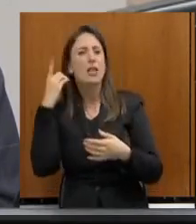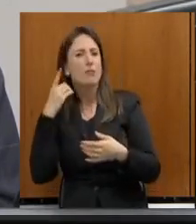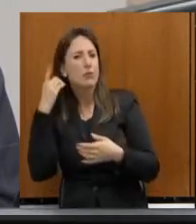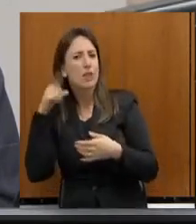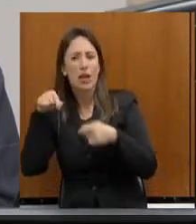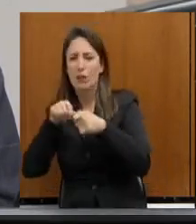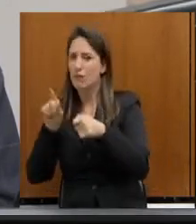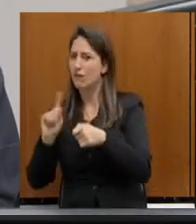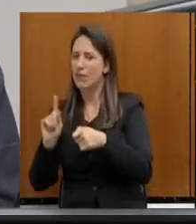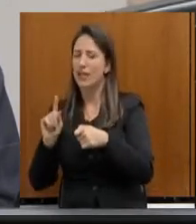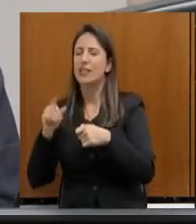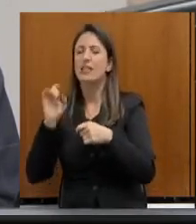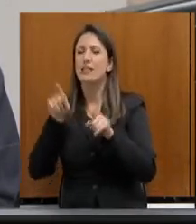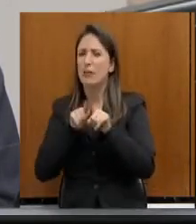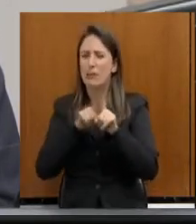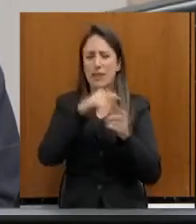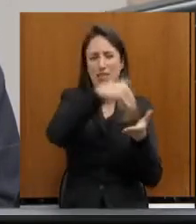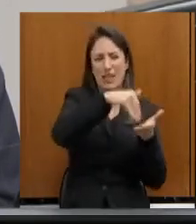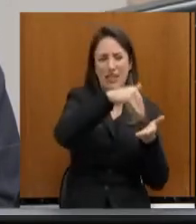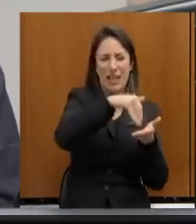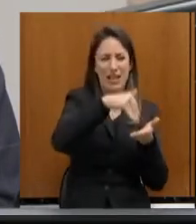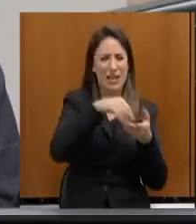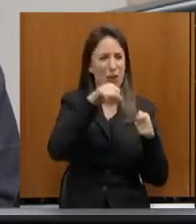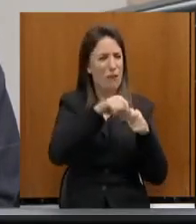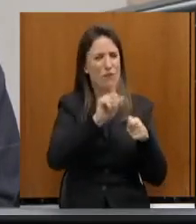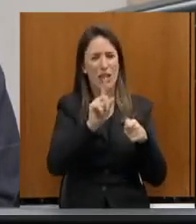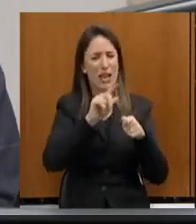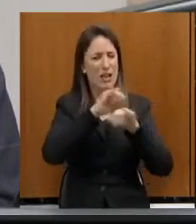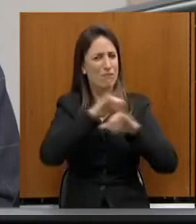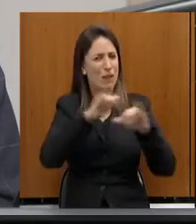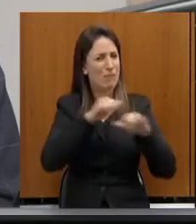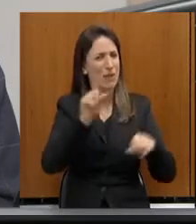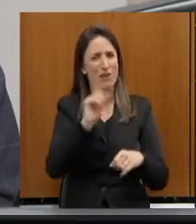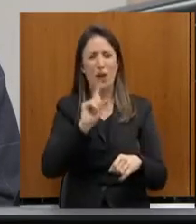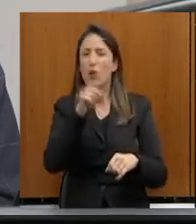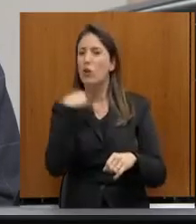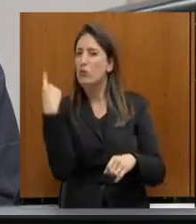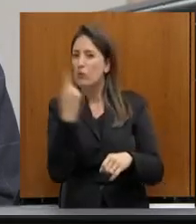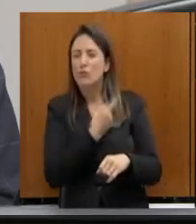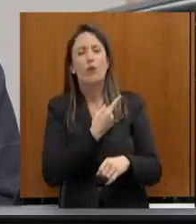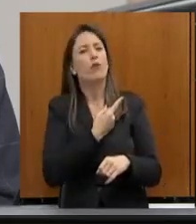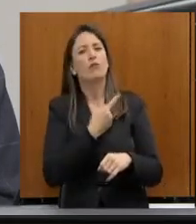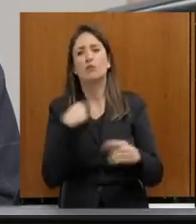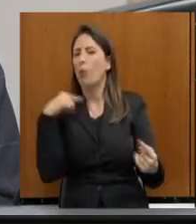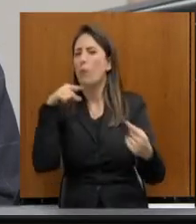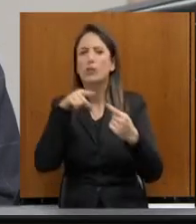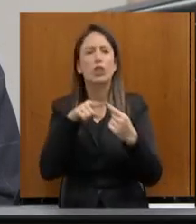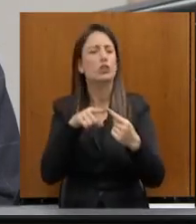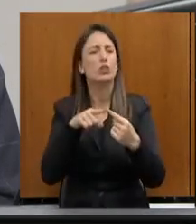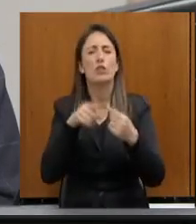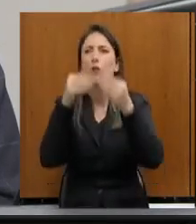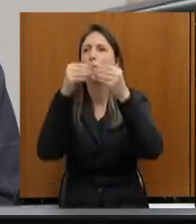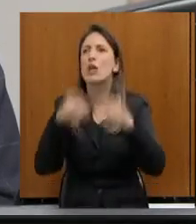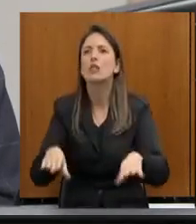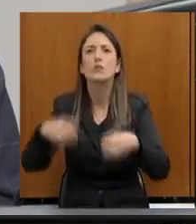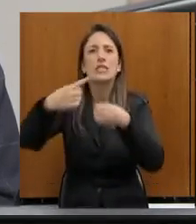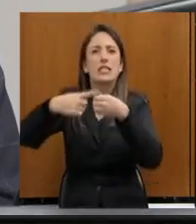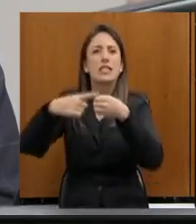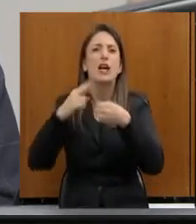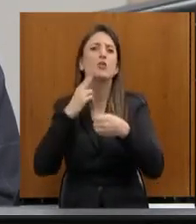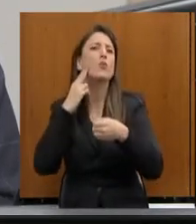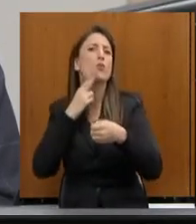pouco por parte da secretaria nós não tivemos nenhum intuito de prejudicar a cidade de Ubá como foi